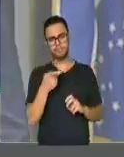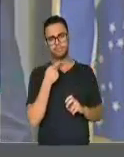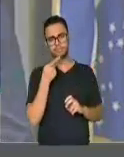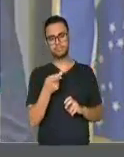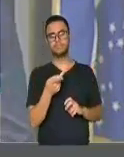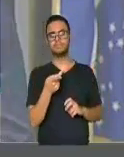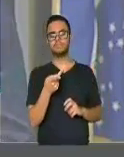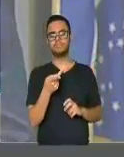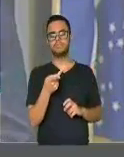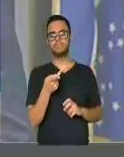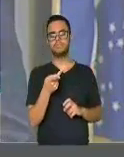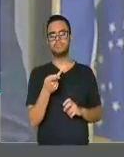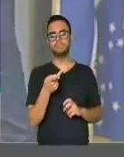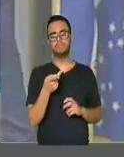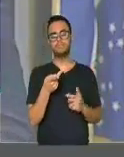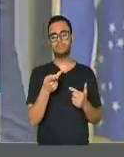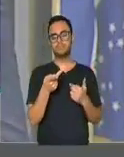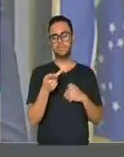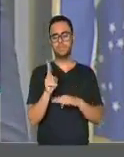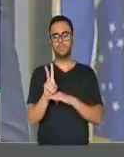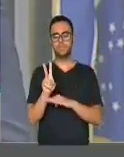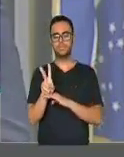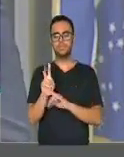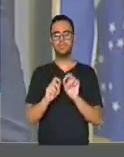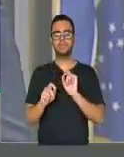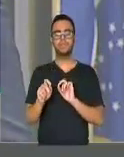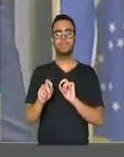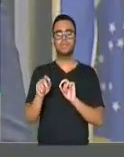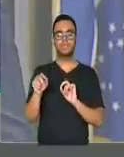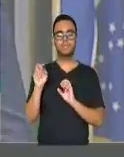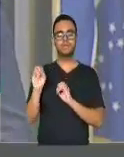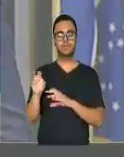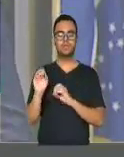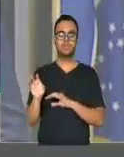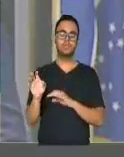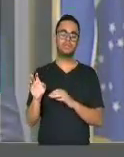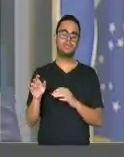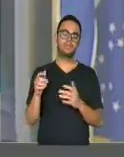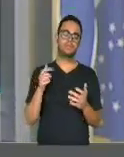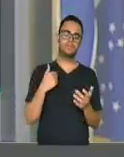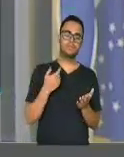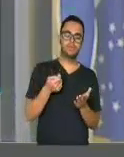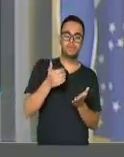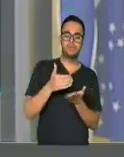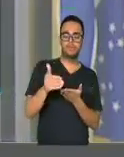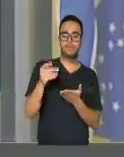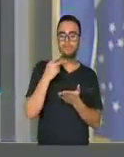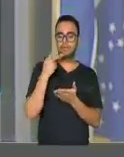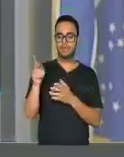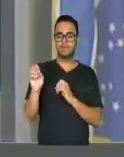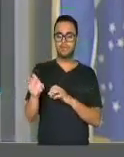defendido, que é a educação. E a começar a falar da educação,